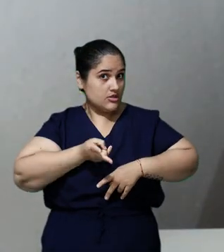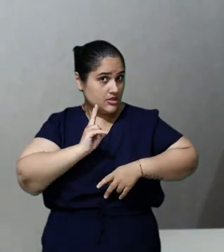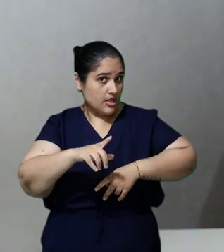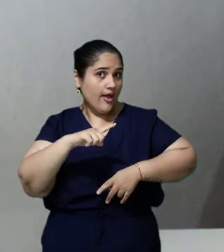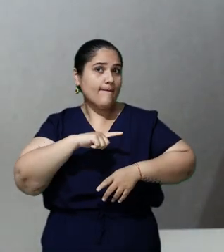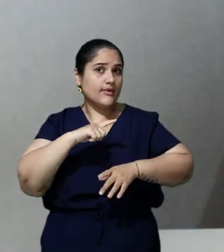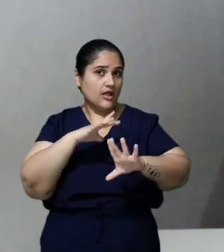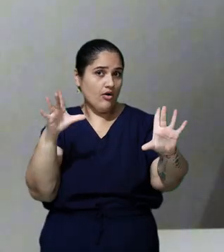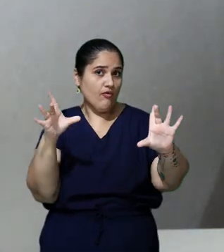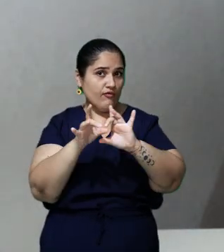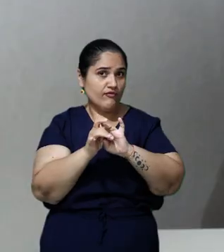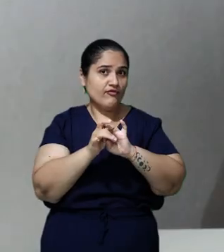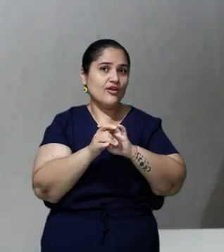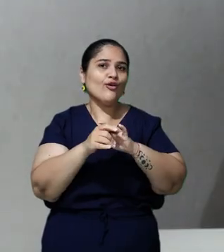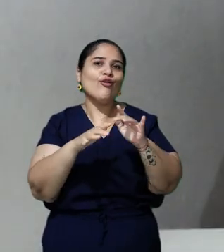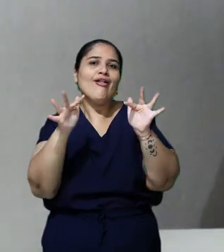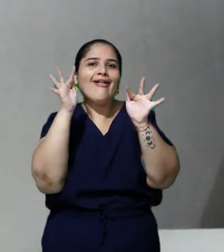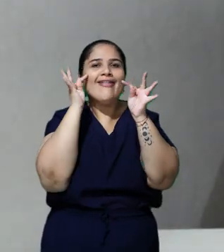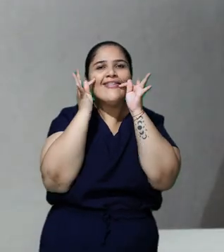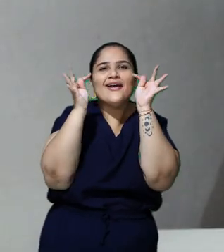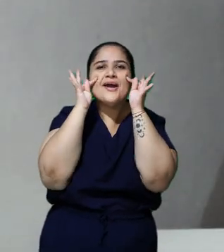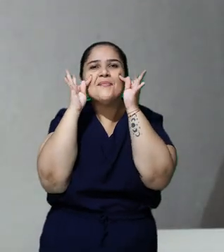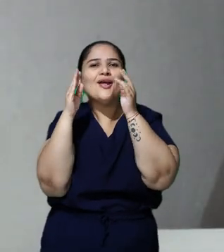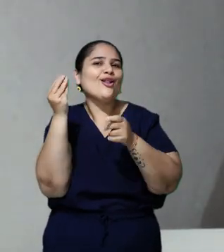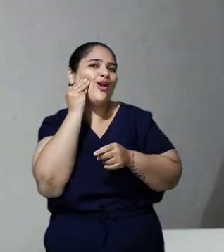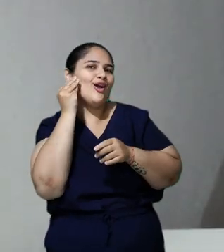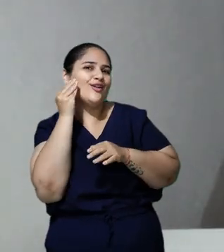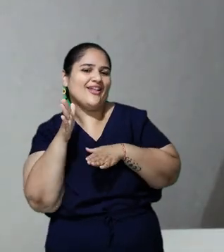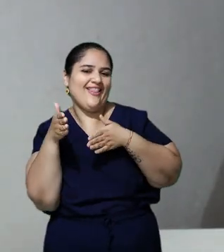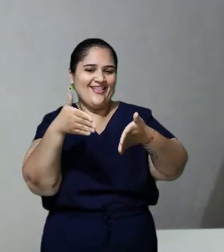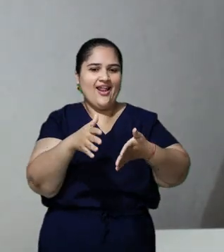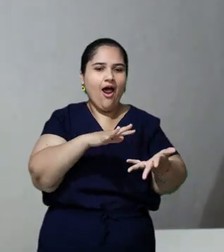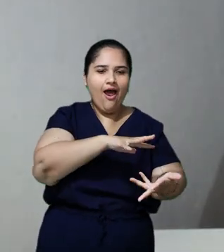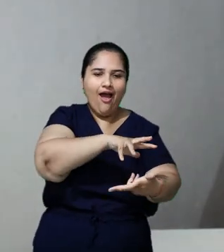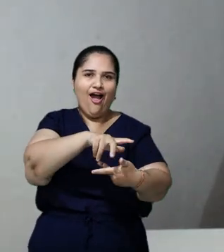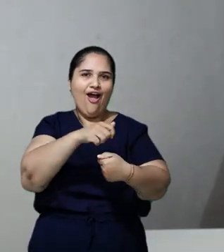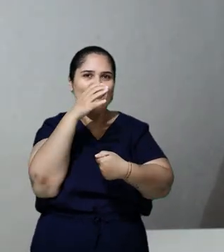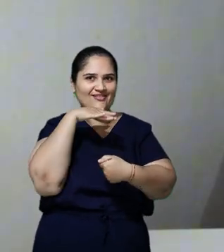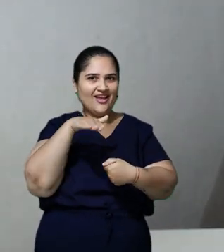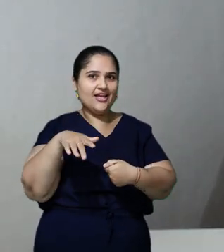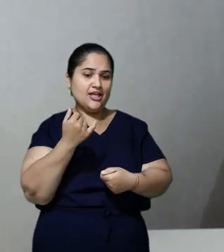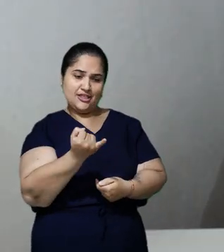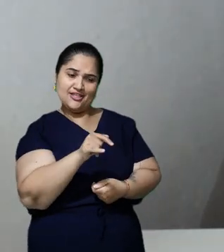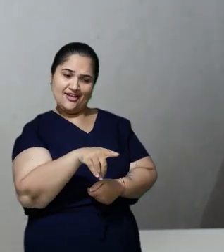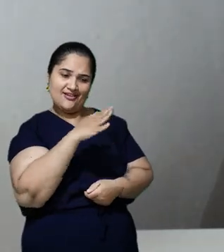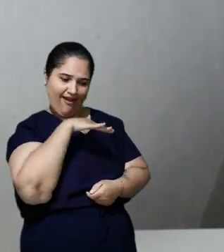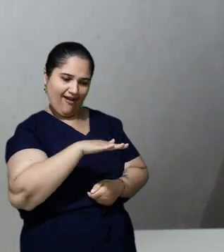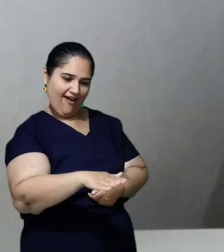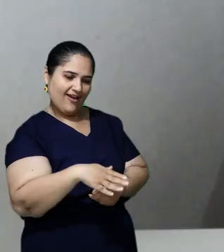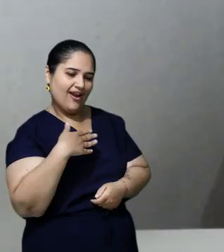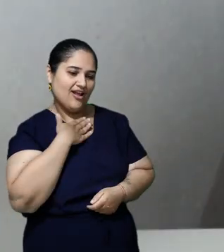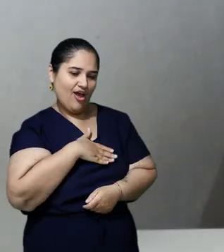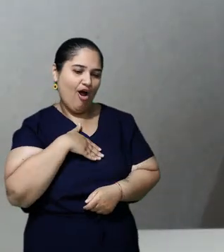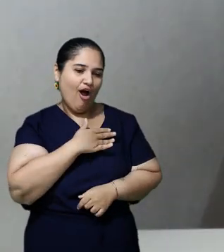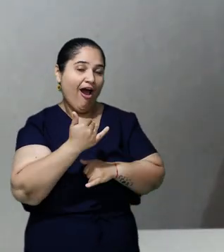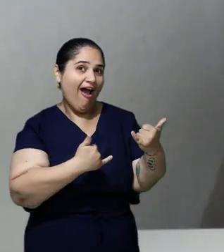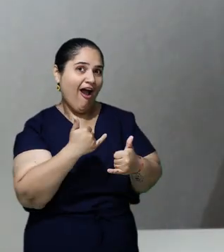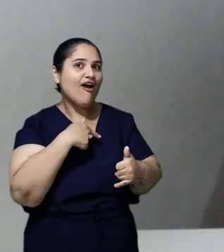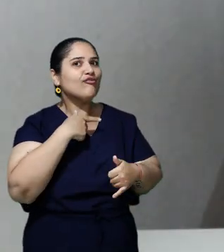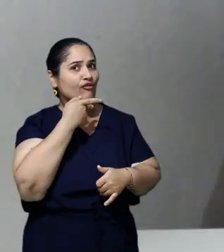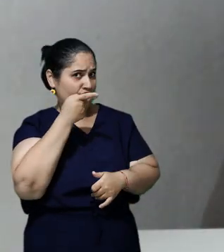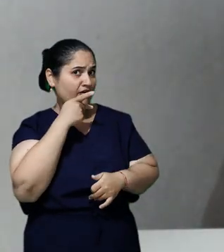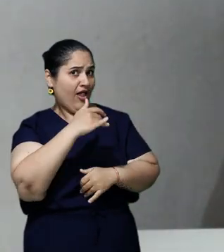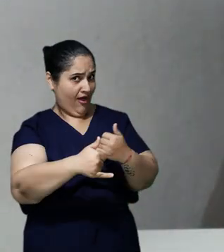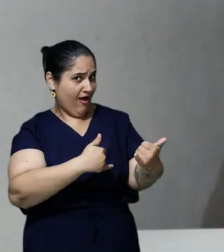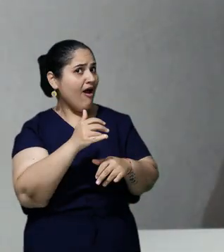né? Eu tento entrar no mundo dele. Se aquela criança que ela gosta de jogos, eu vou falar com ela sobre os jogos. Na maneira